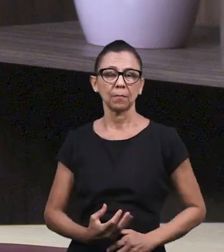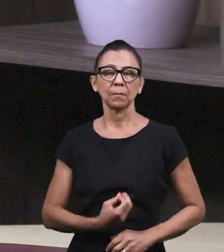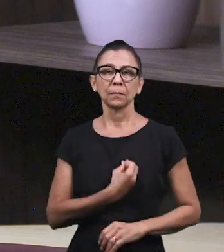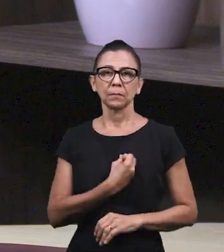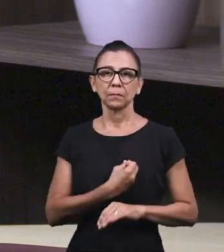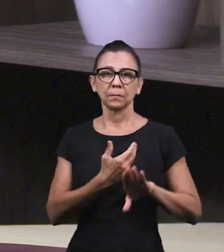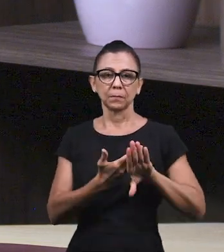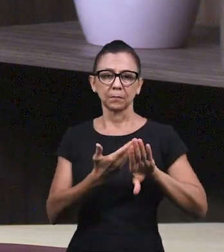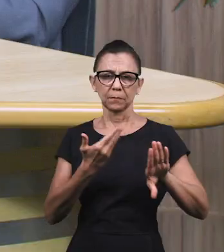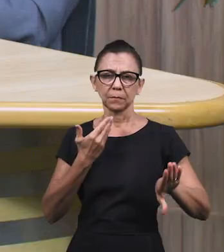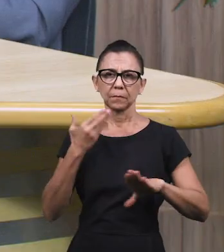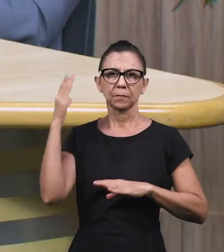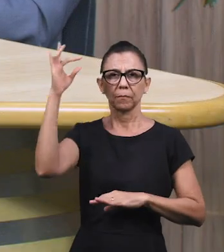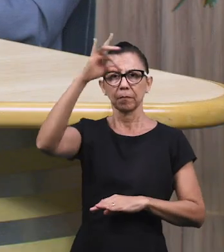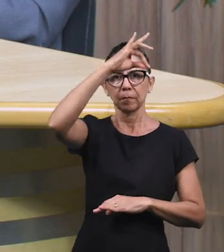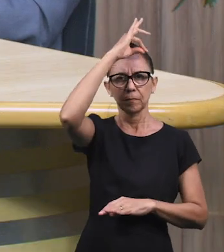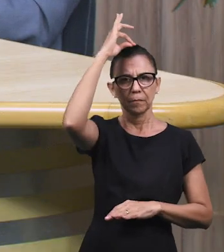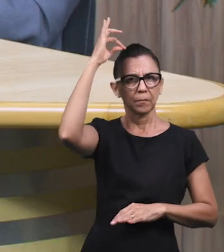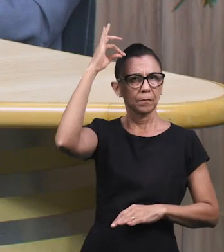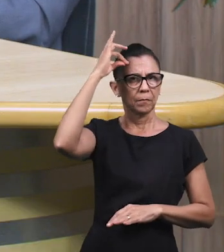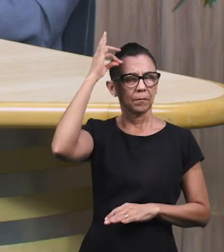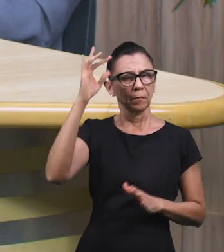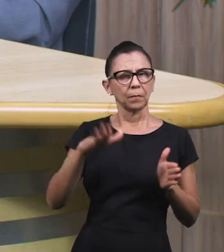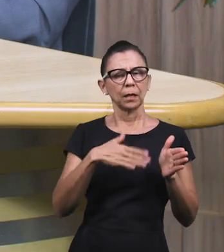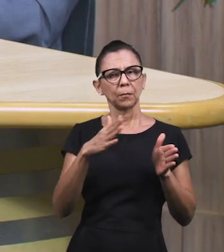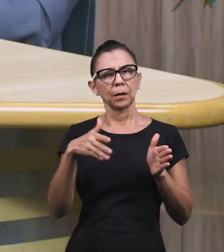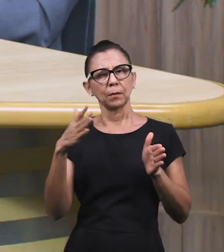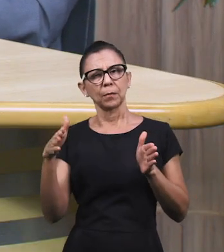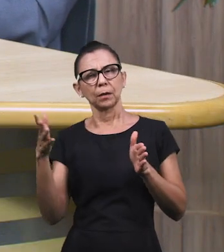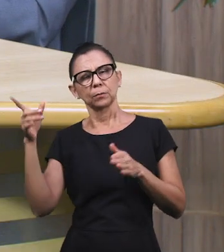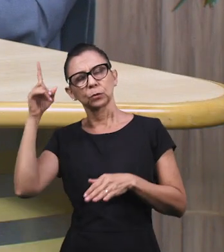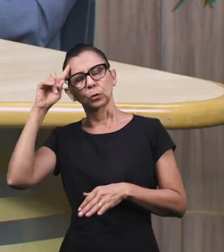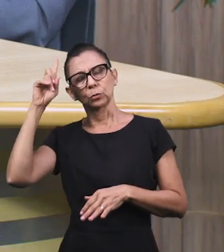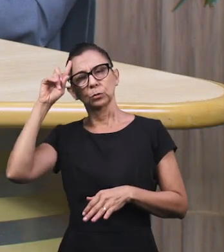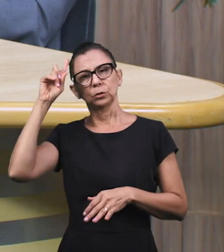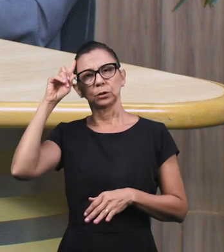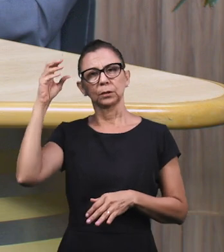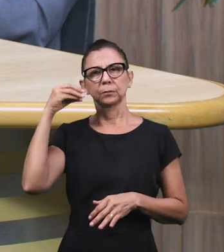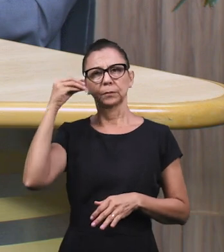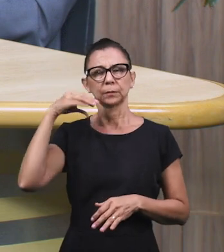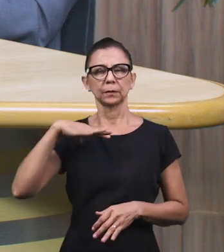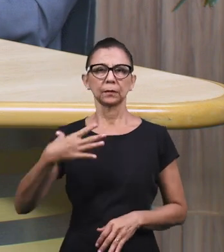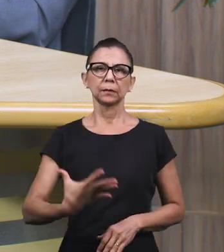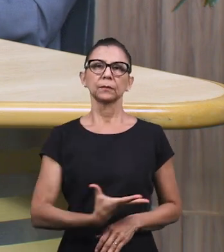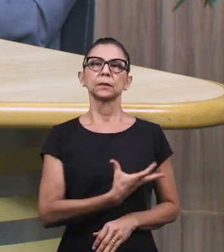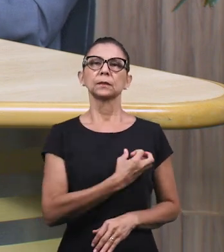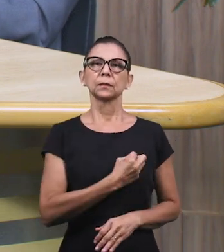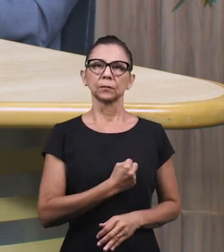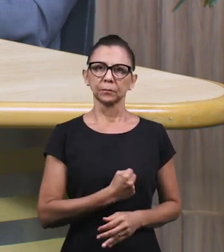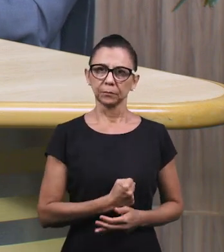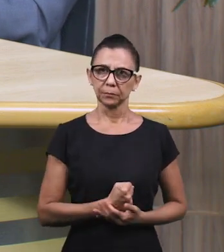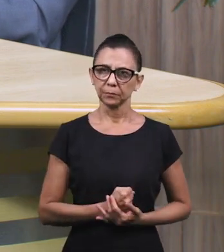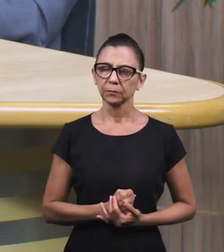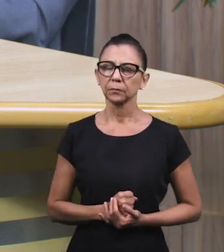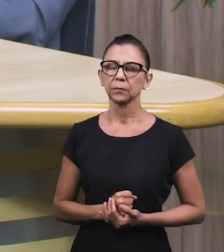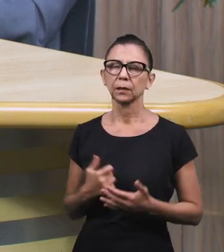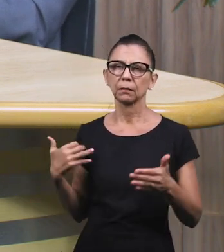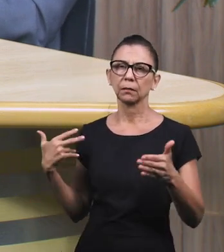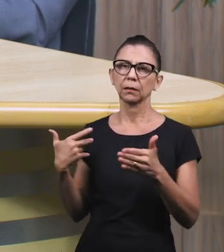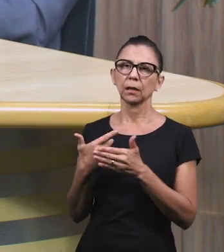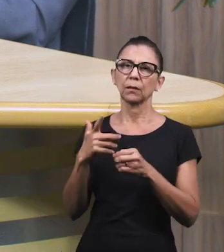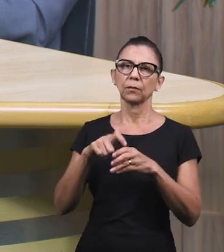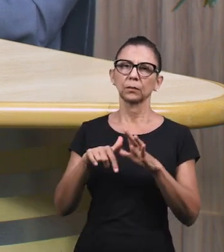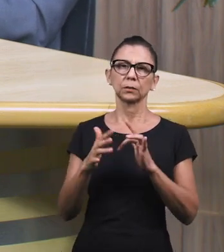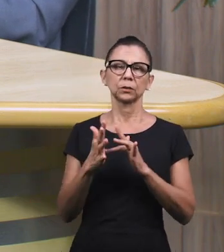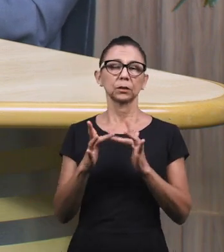em santificação do Espírito Santo. Quer dizer, é contínuo. Todos os dias, a experiência da salvação. Até o fim dos dias, até o